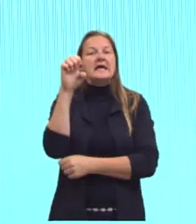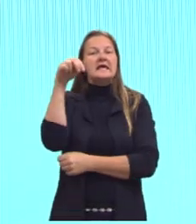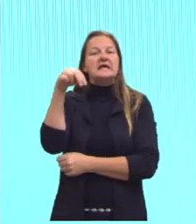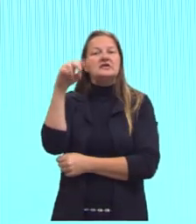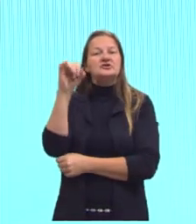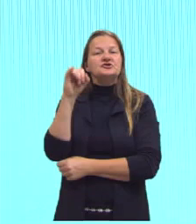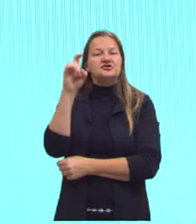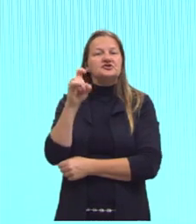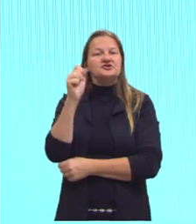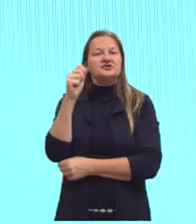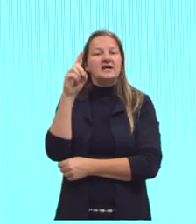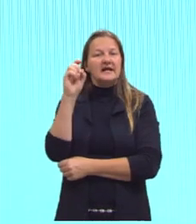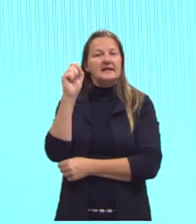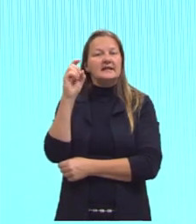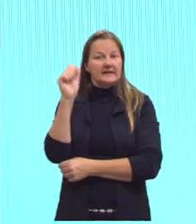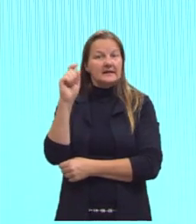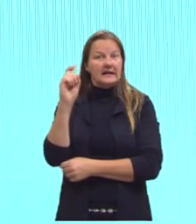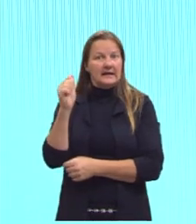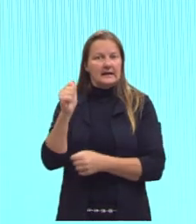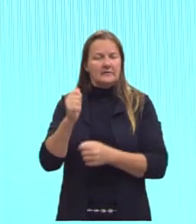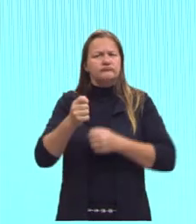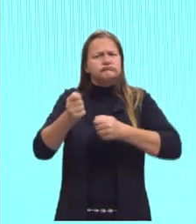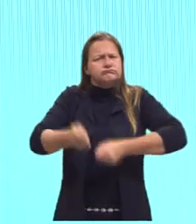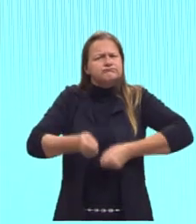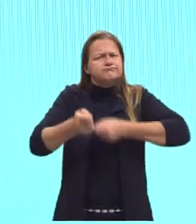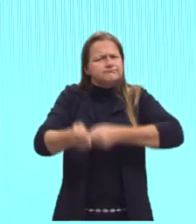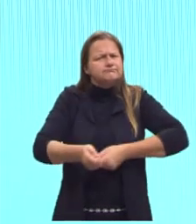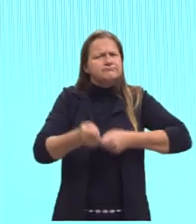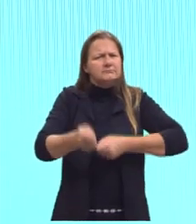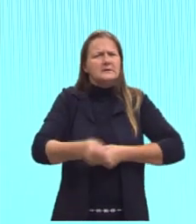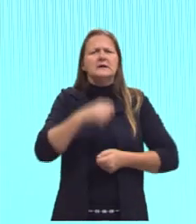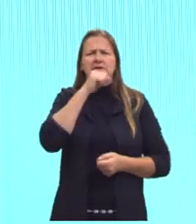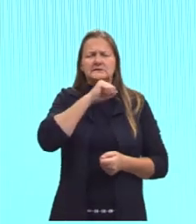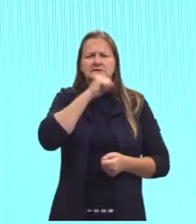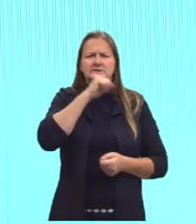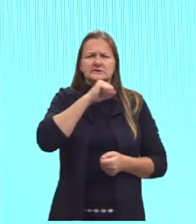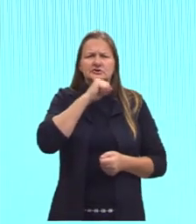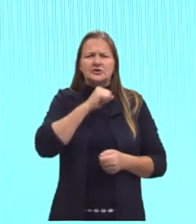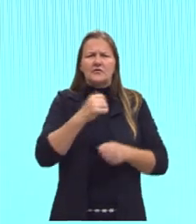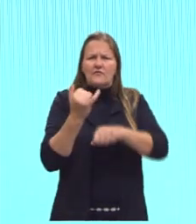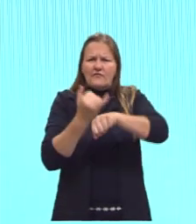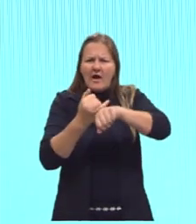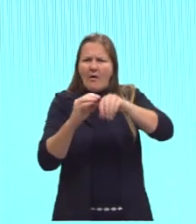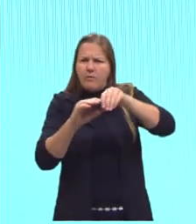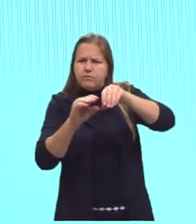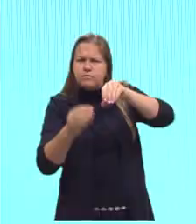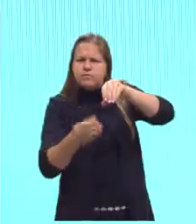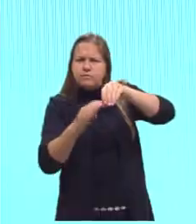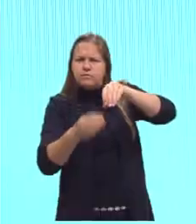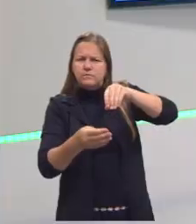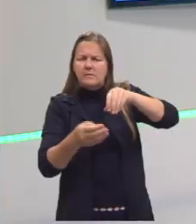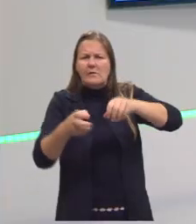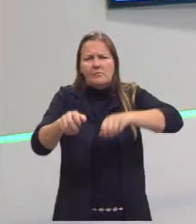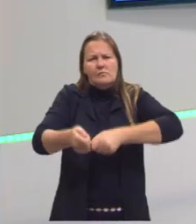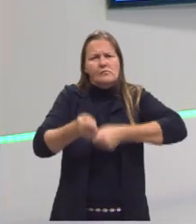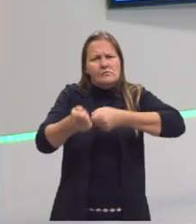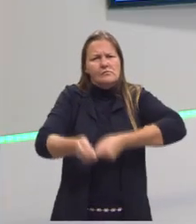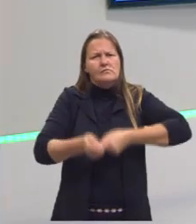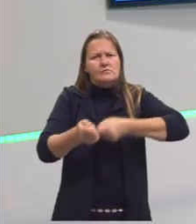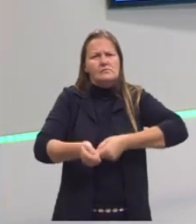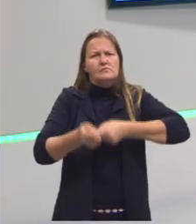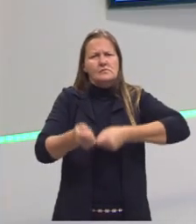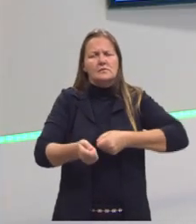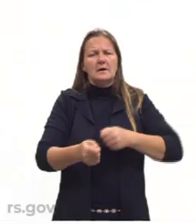É uma ferramenta super antiga é que foi é só trocar dali em vez de ter uma